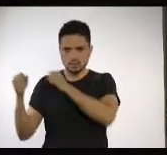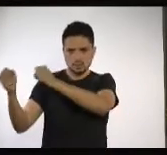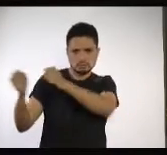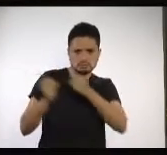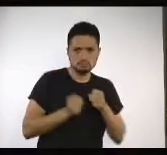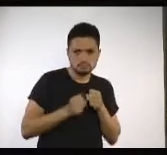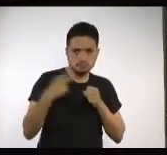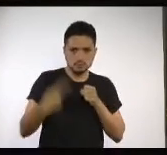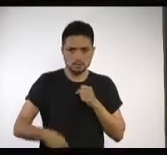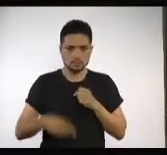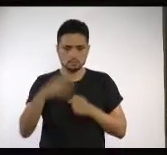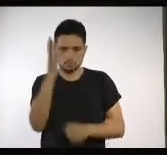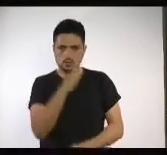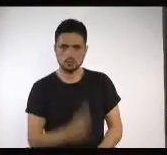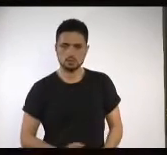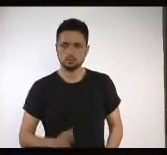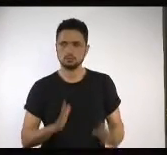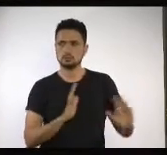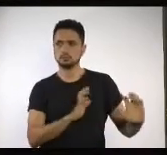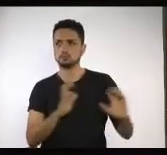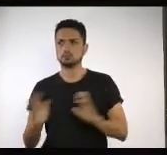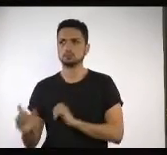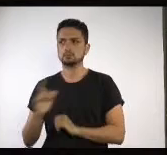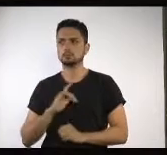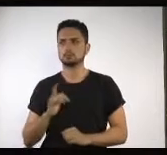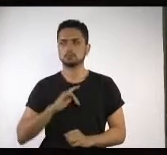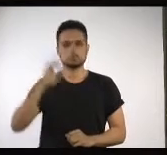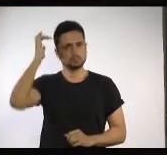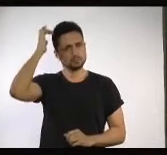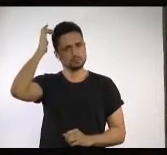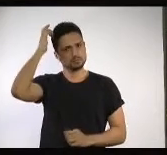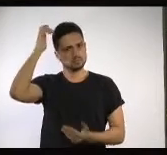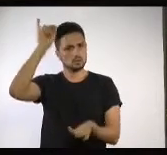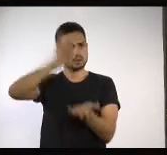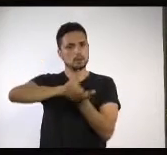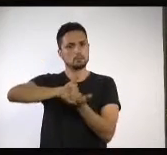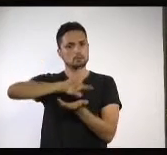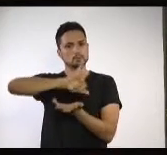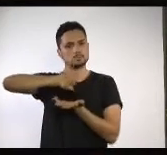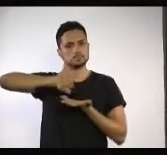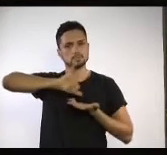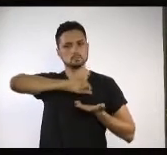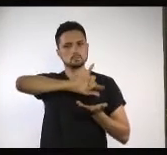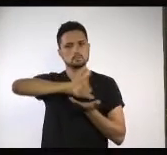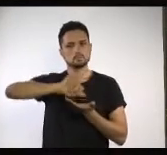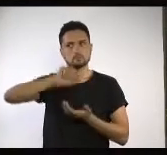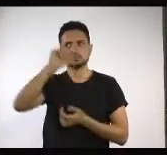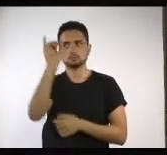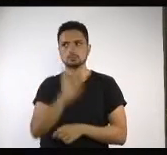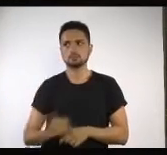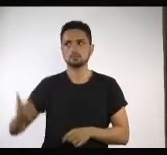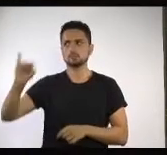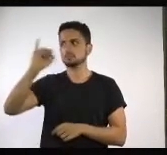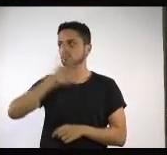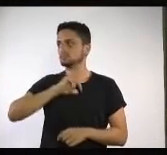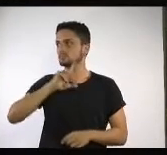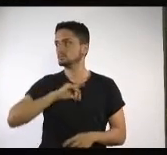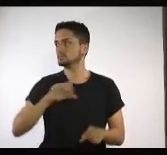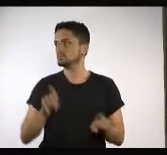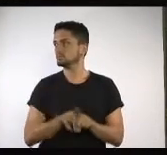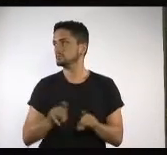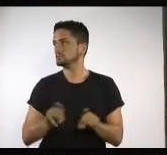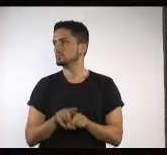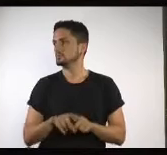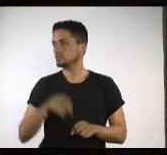em relação ao Brasil por parte do capital internacional, por parte dos grandes conglomerados petrolíferos